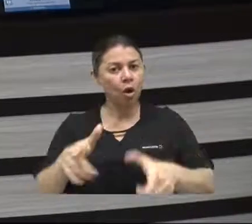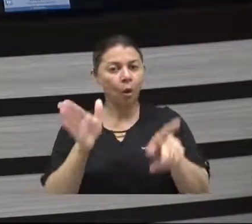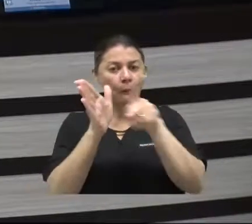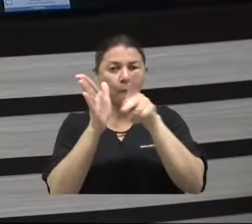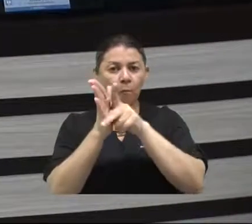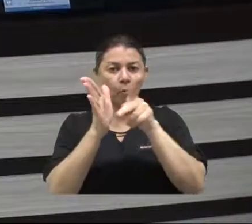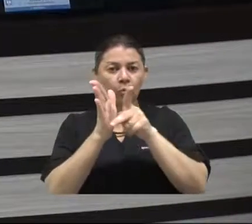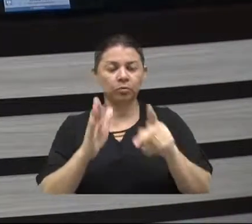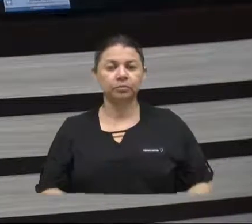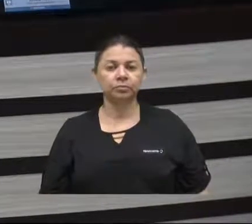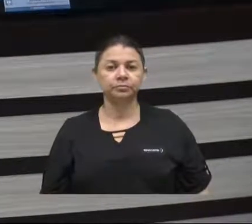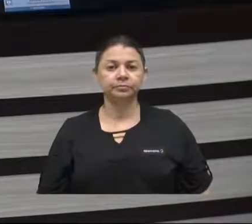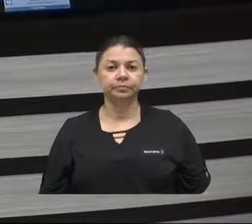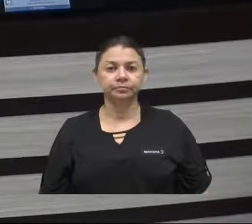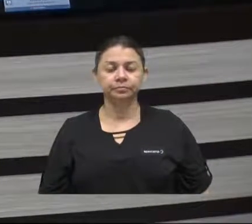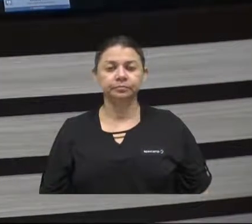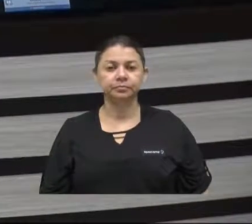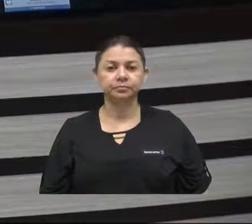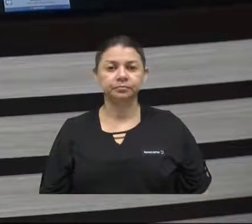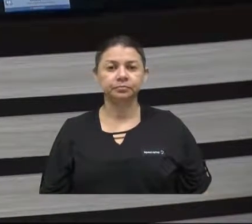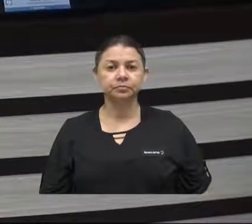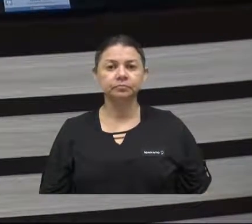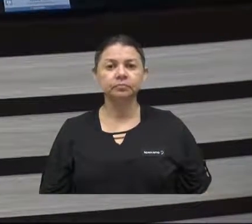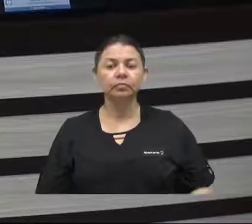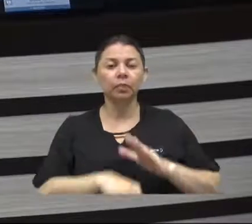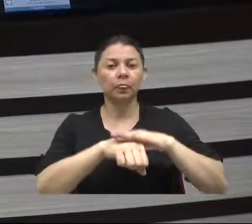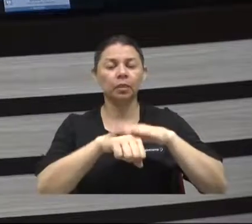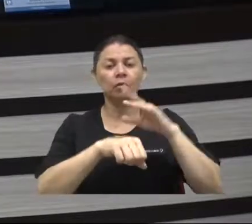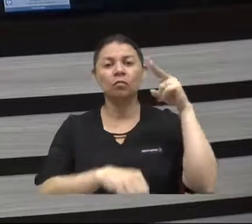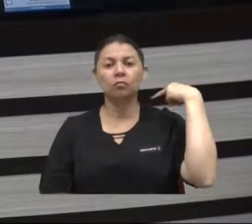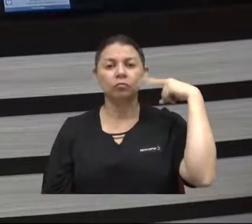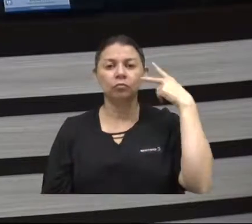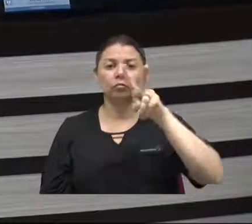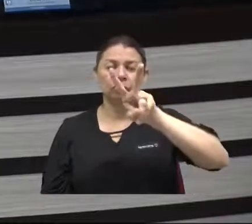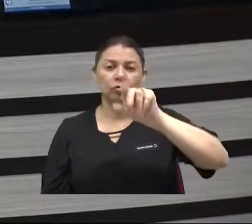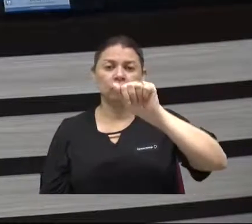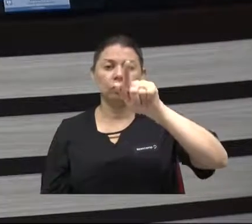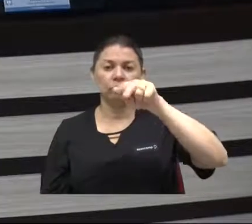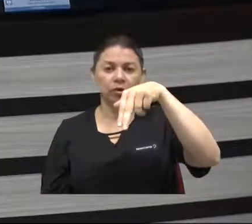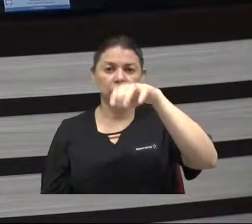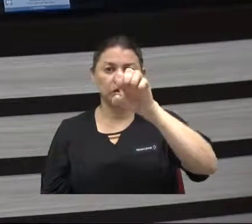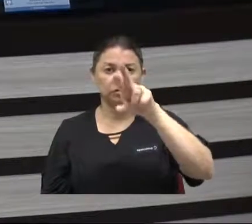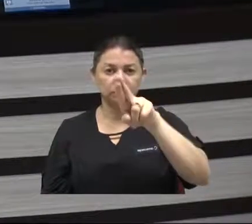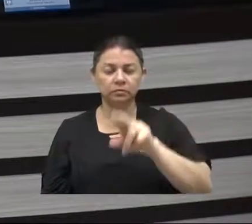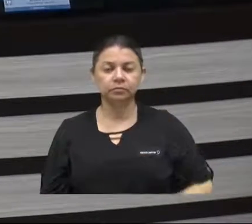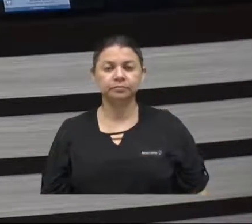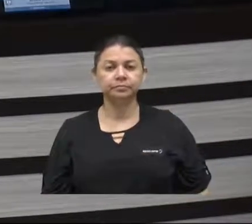luta. Autoria do vereador Wagner Barbosa. Em discussão?